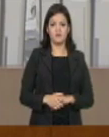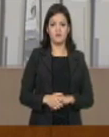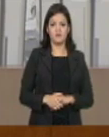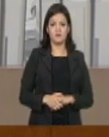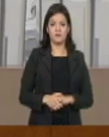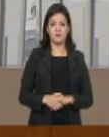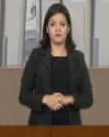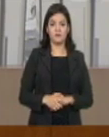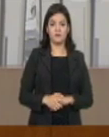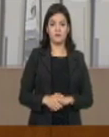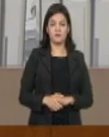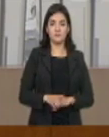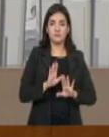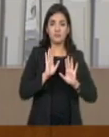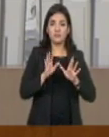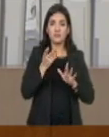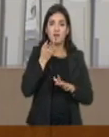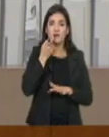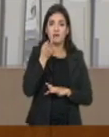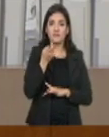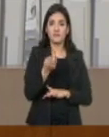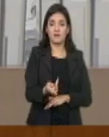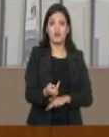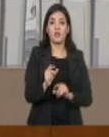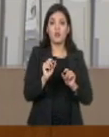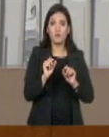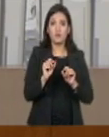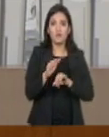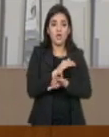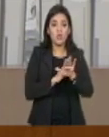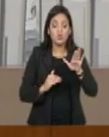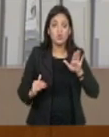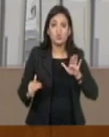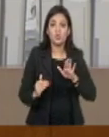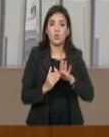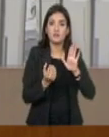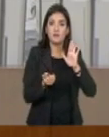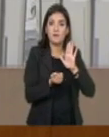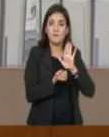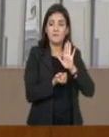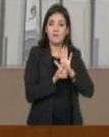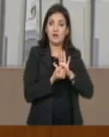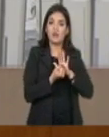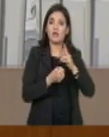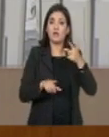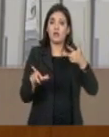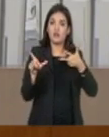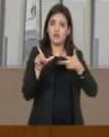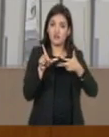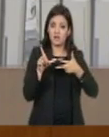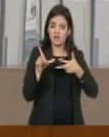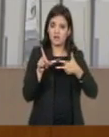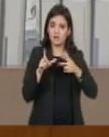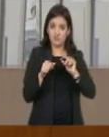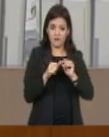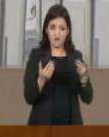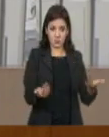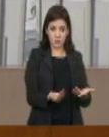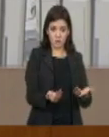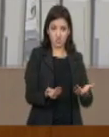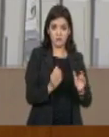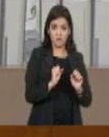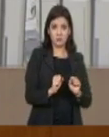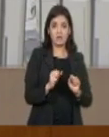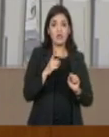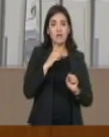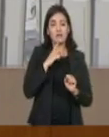Já disse e repito, todo esse marco legislativo que permitiu as operações hoje em curso tiveram